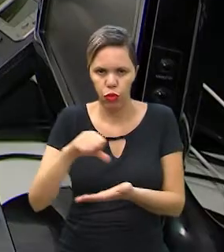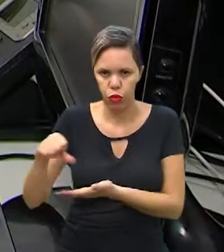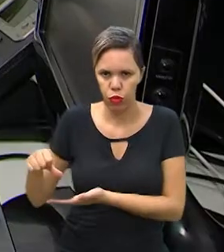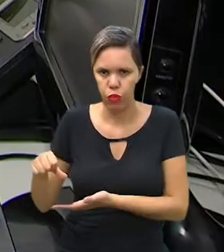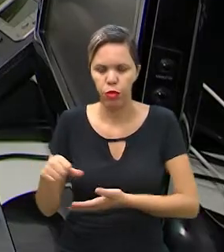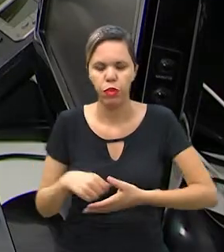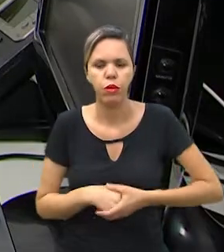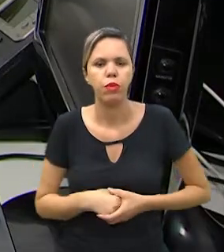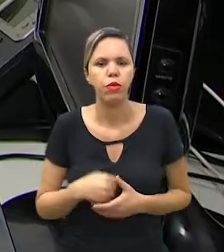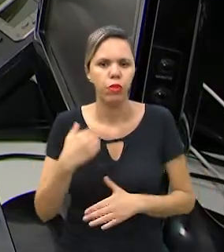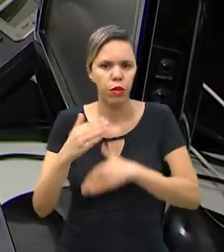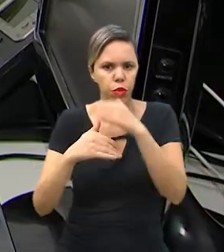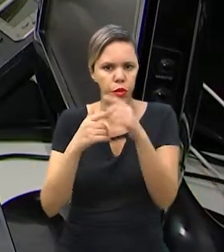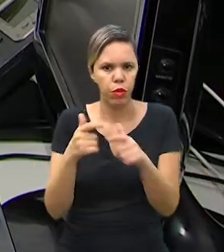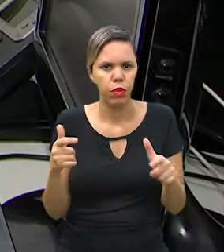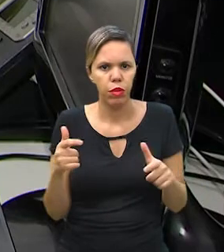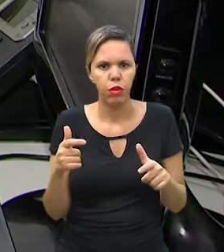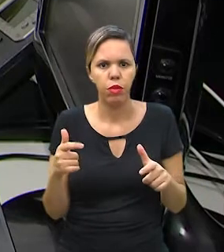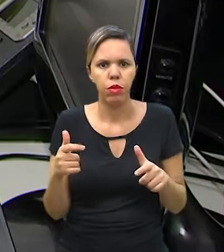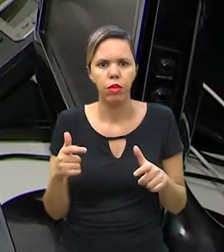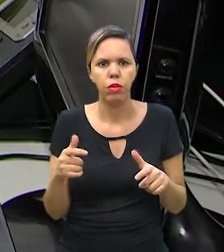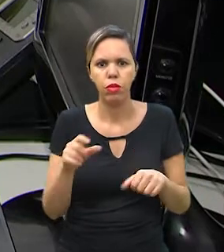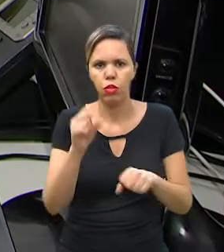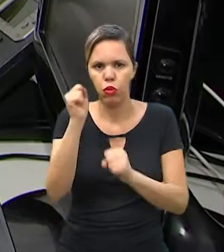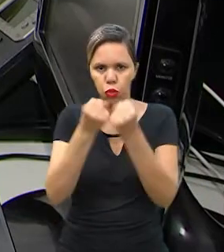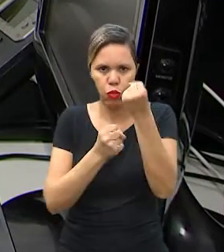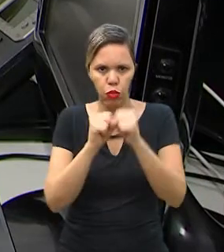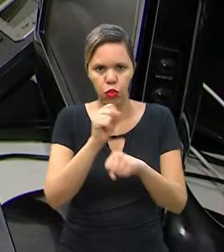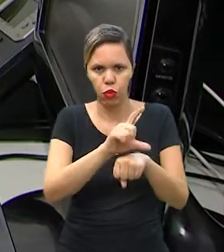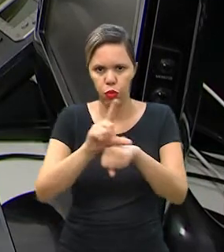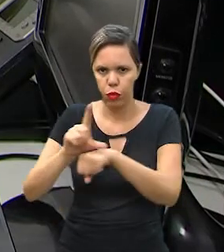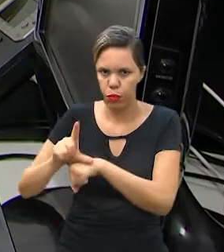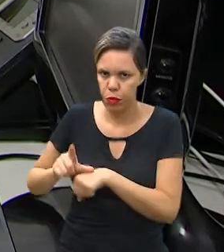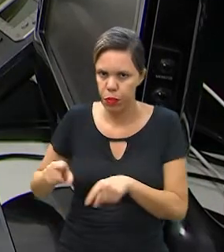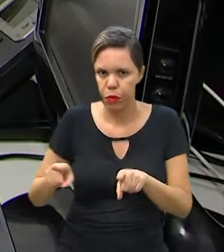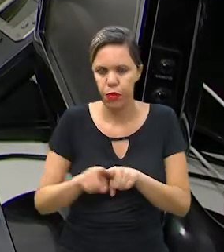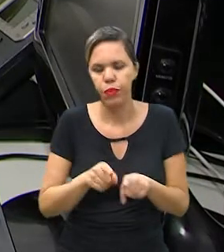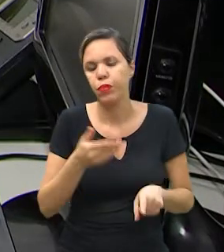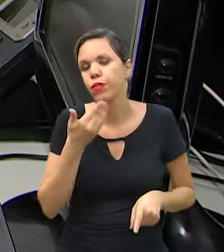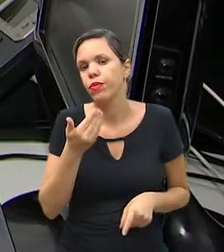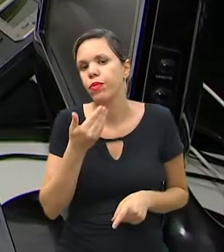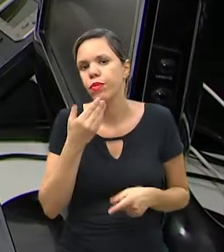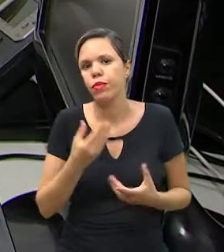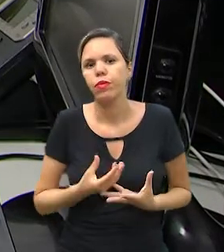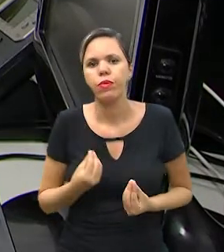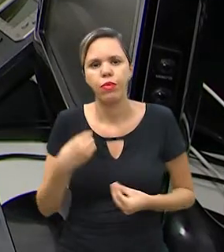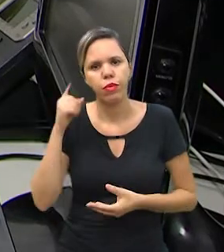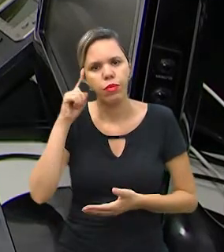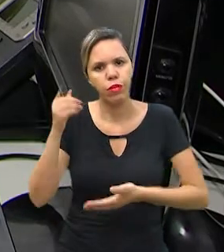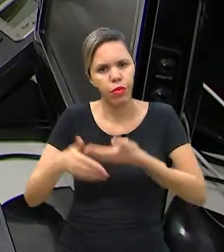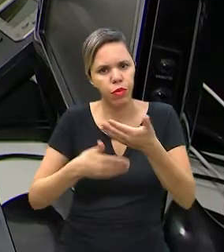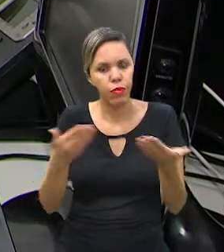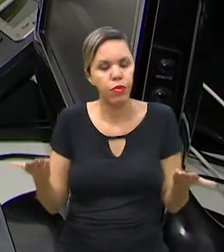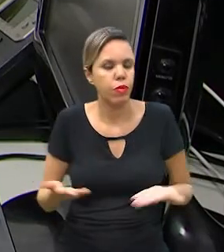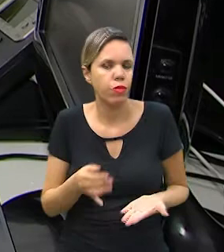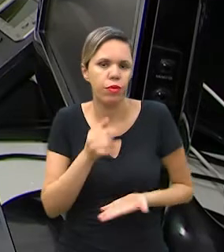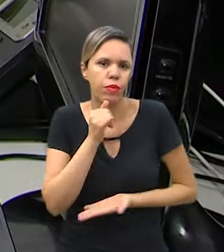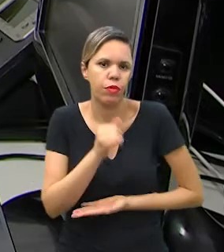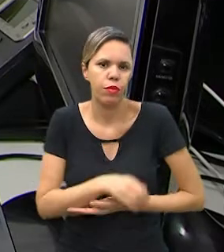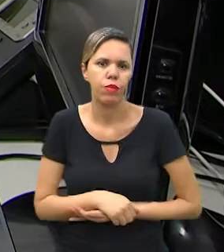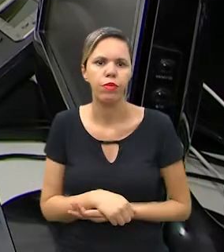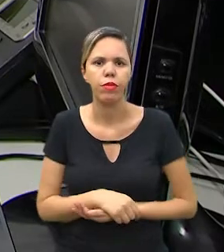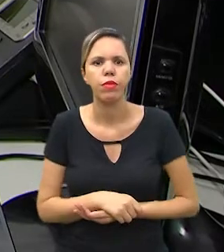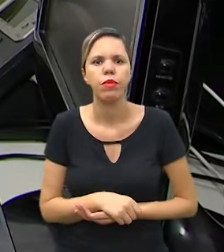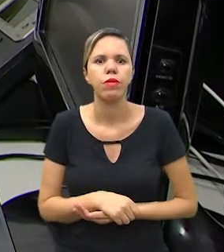distritos Além da questão da Revolução Industrial comercial também é facilita muito no dia a dia